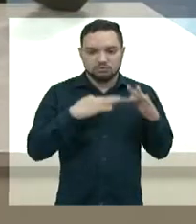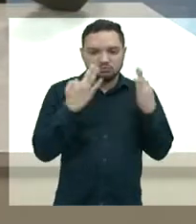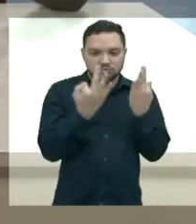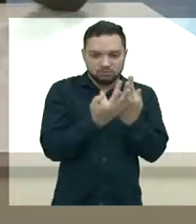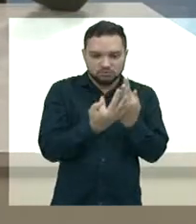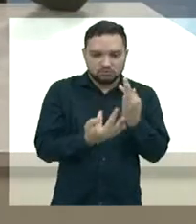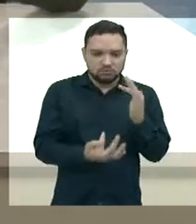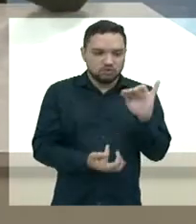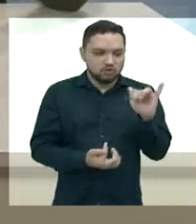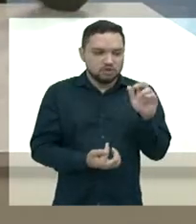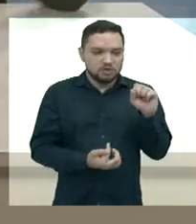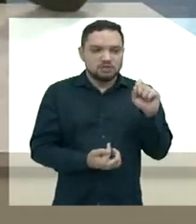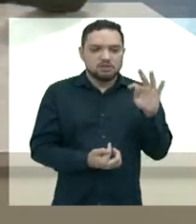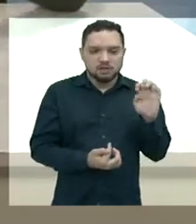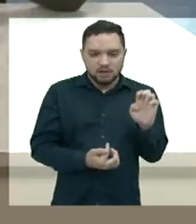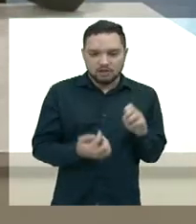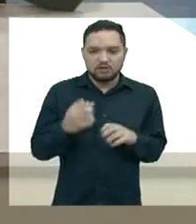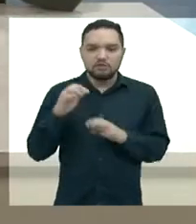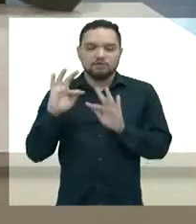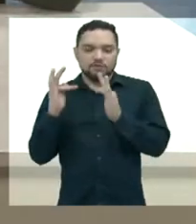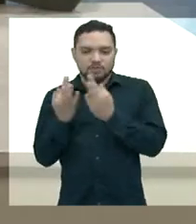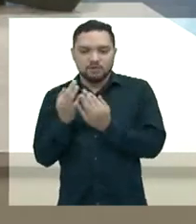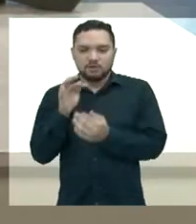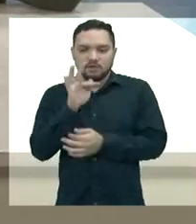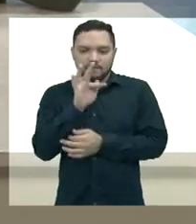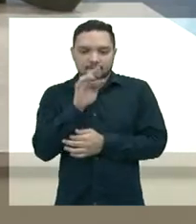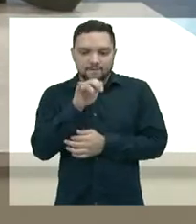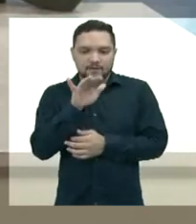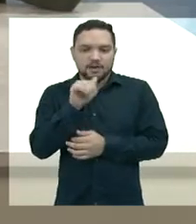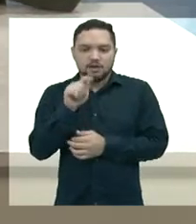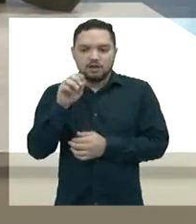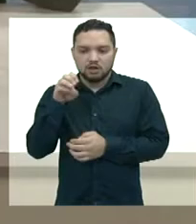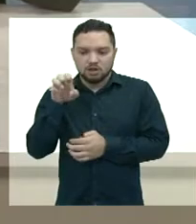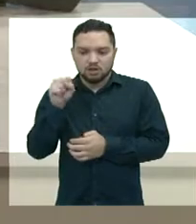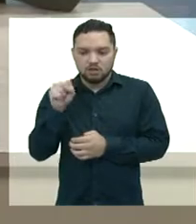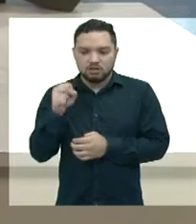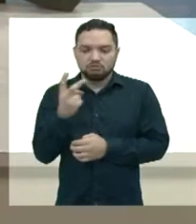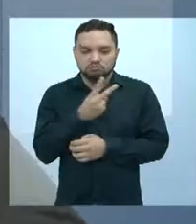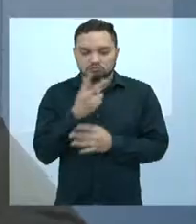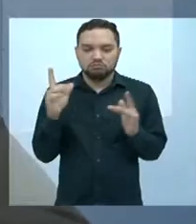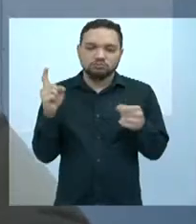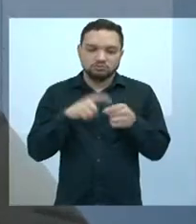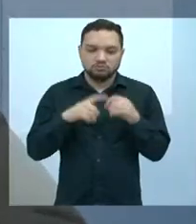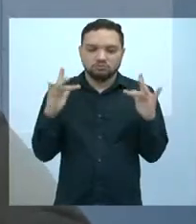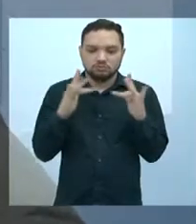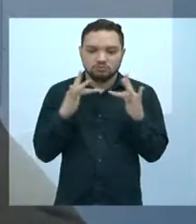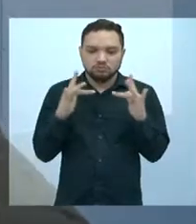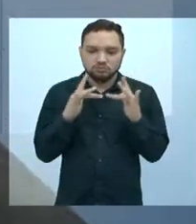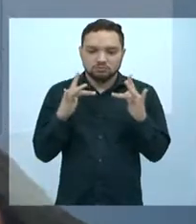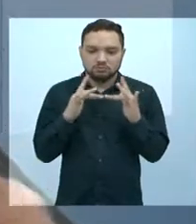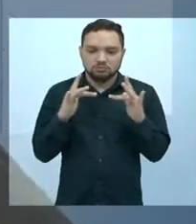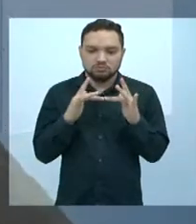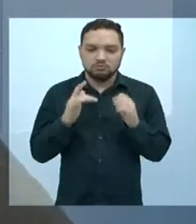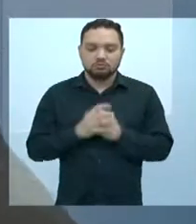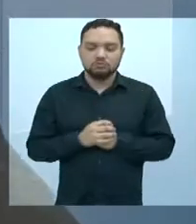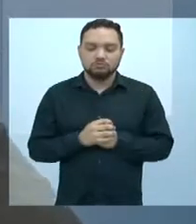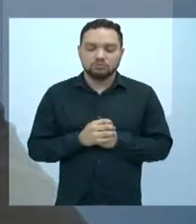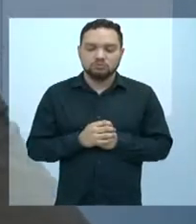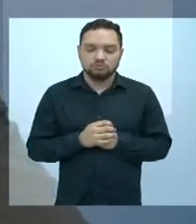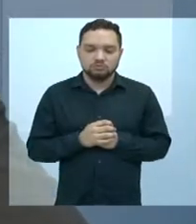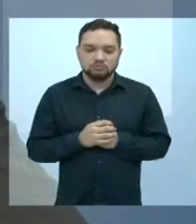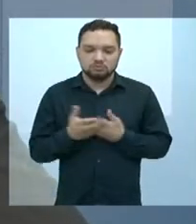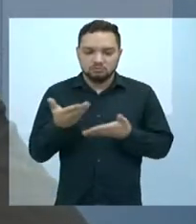famílias Ferreira Gomes reataram a velha boa convivência que tinham antes de 2010.